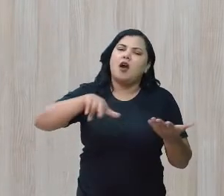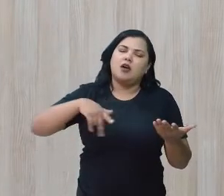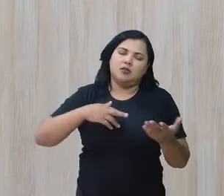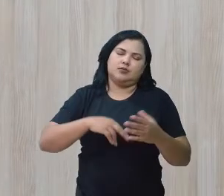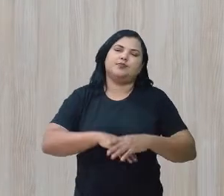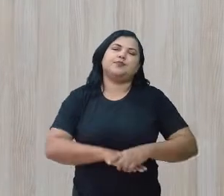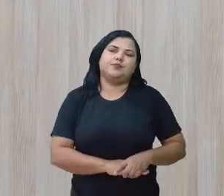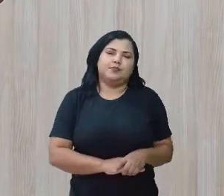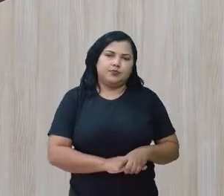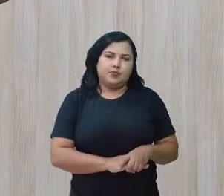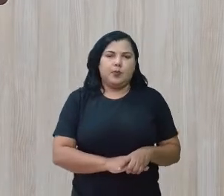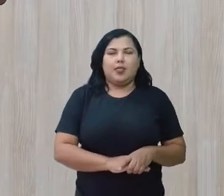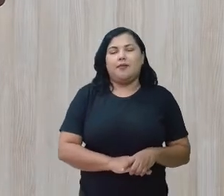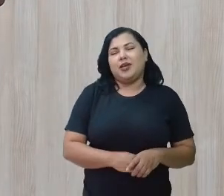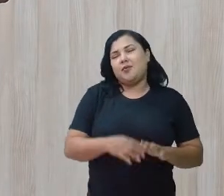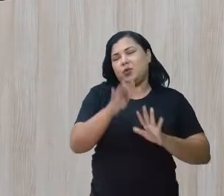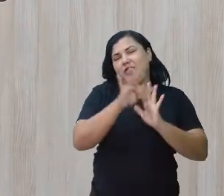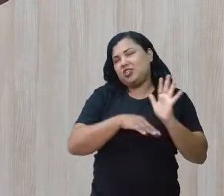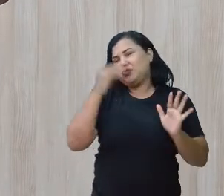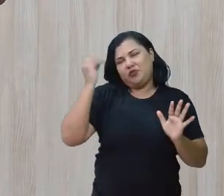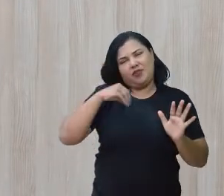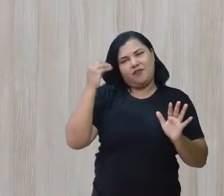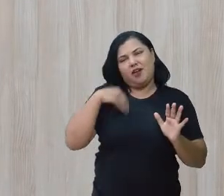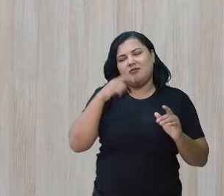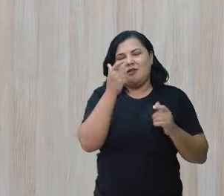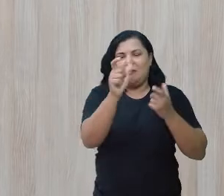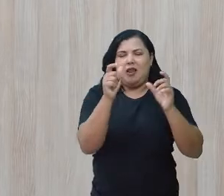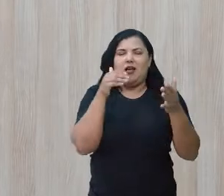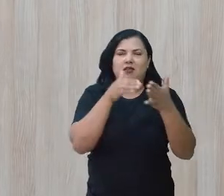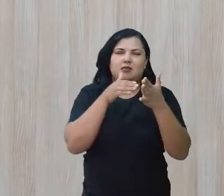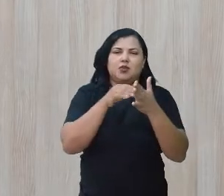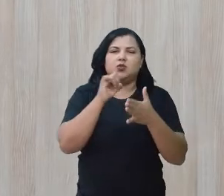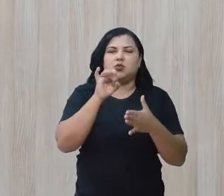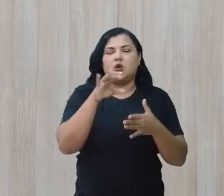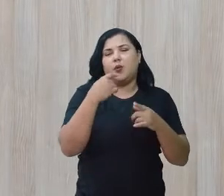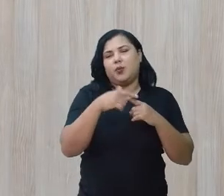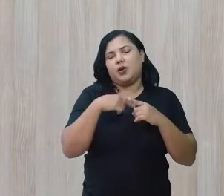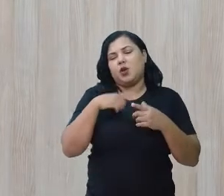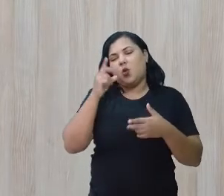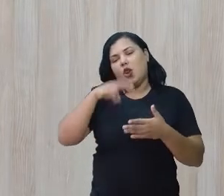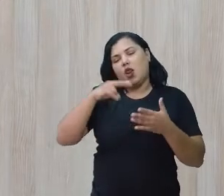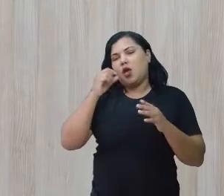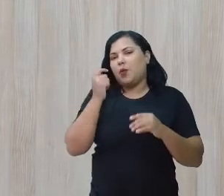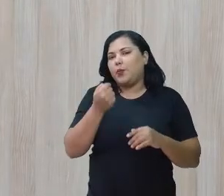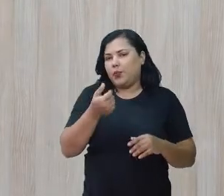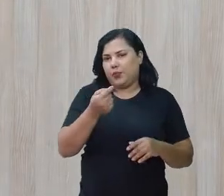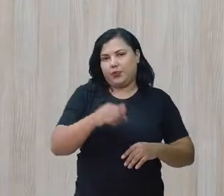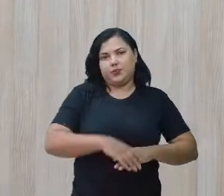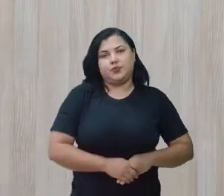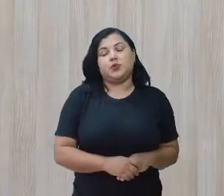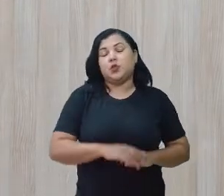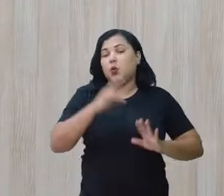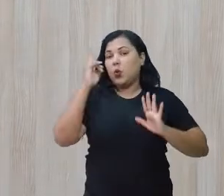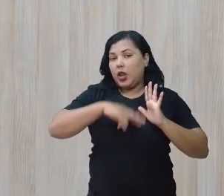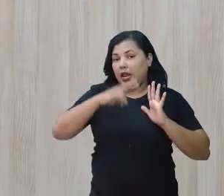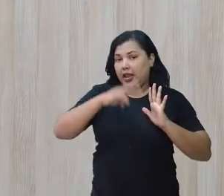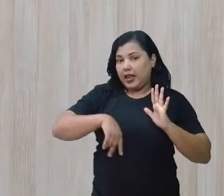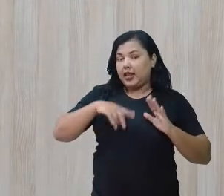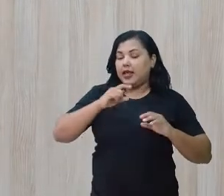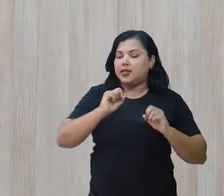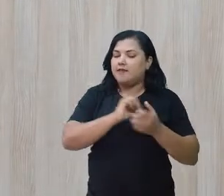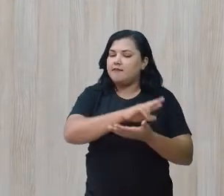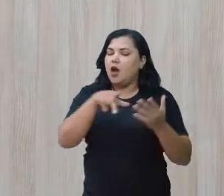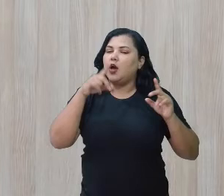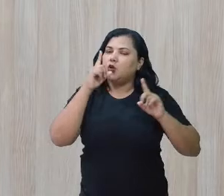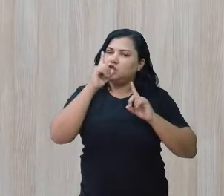não fique fraco com apenas palavras limitadas, porque eu leio pouco. Então, ler de tudo é também parte